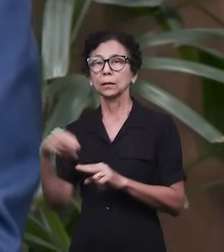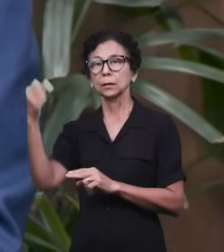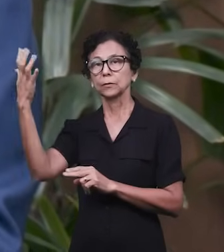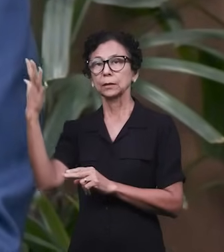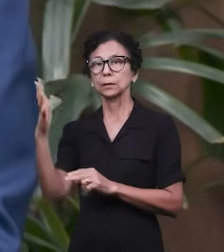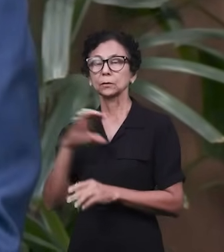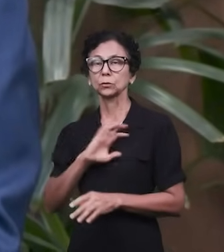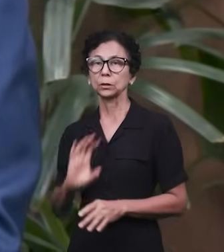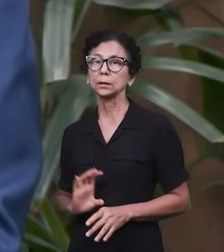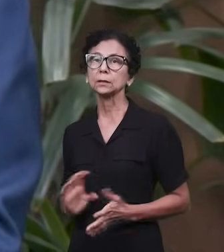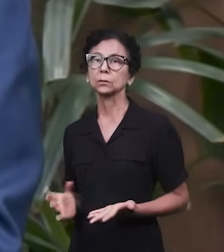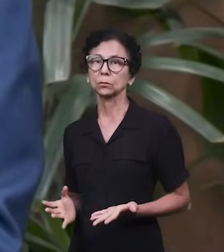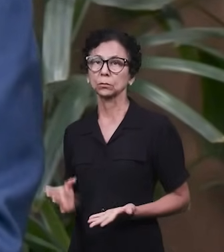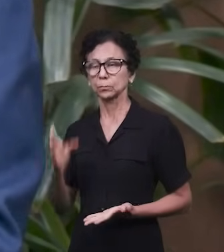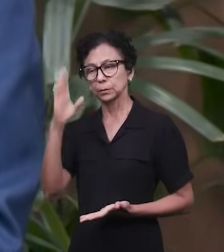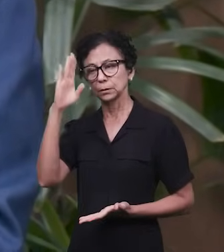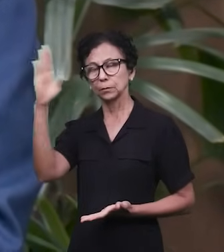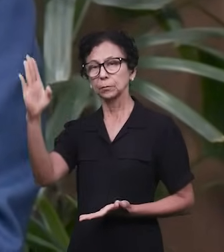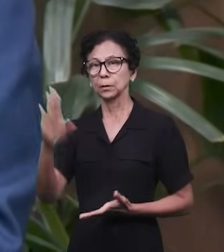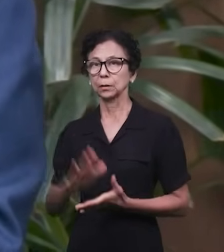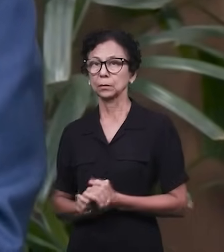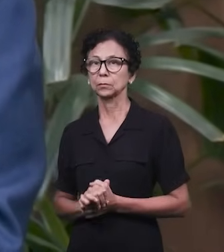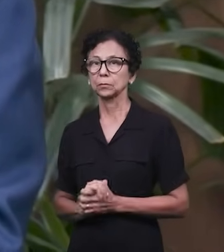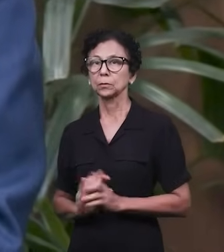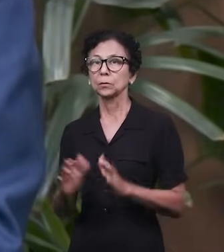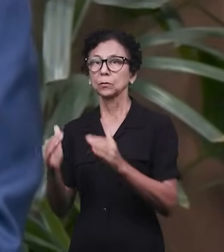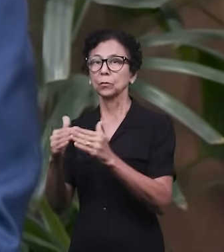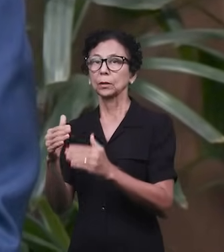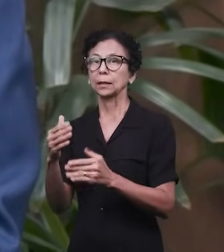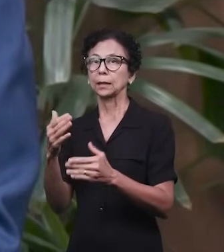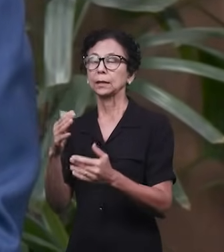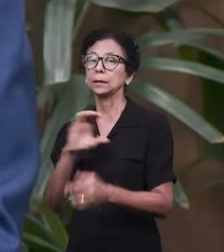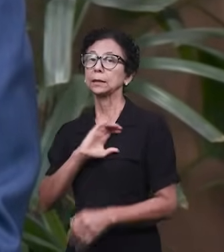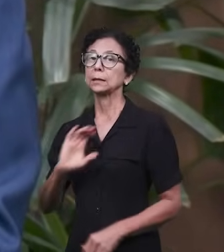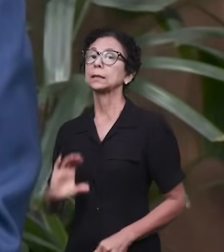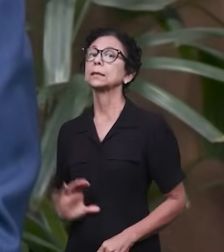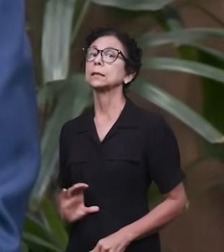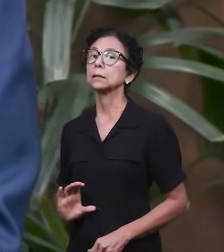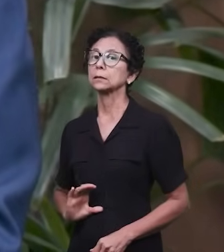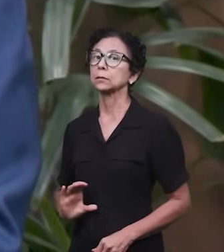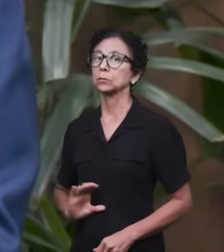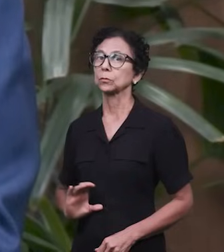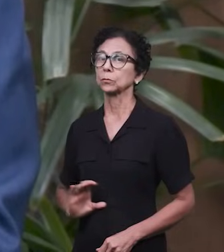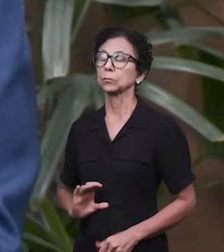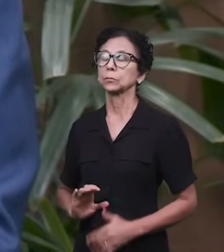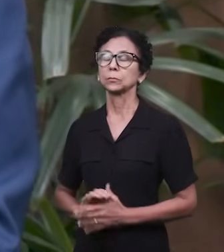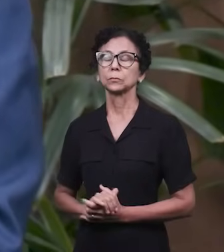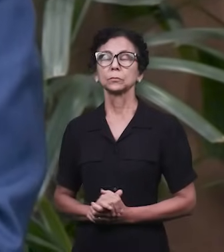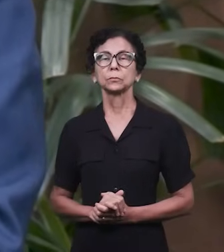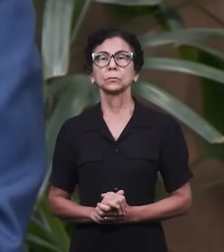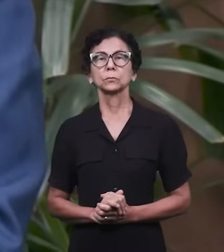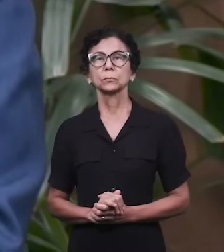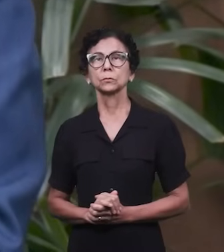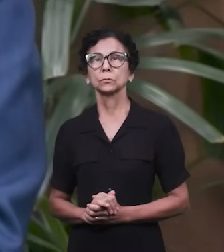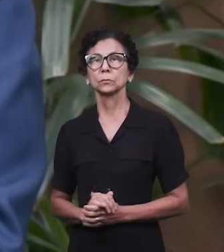profissão segundo Cristo, porque Ele é o caminho, Ele é a verdade e Ele é a vida. Então, o que